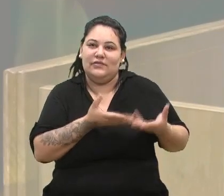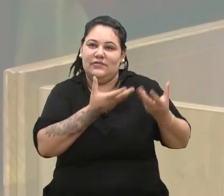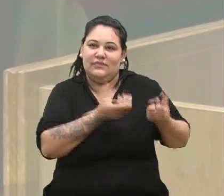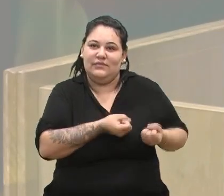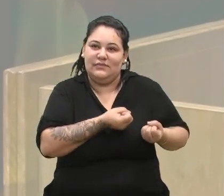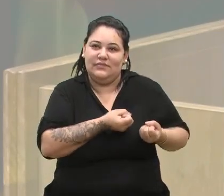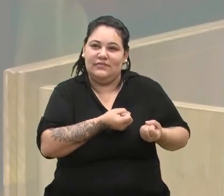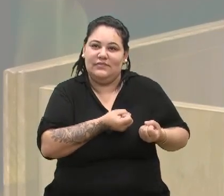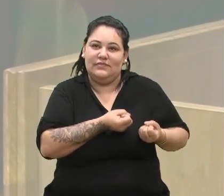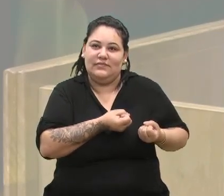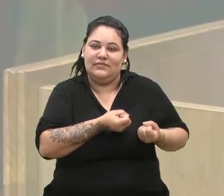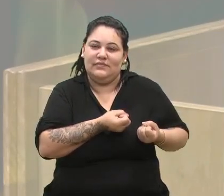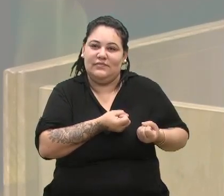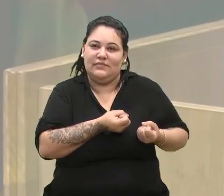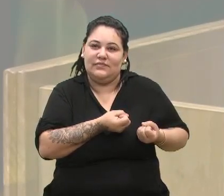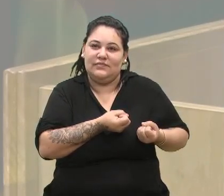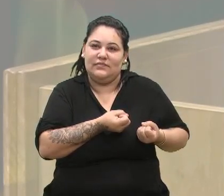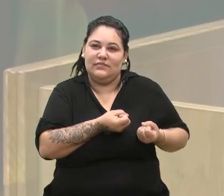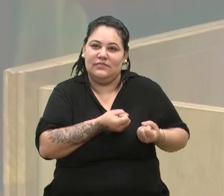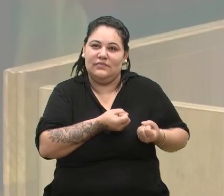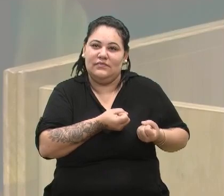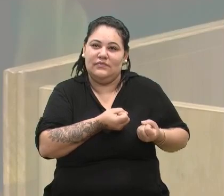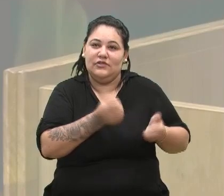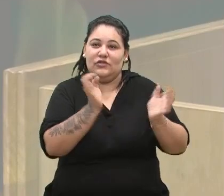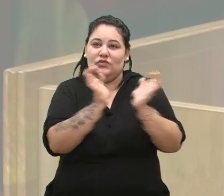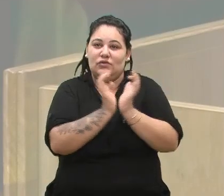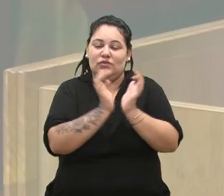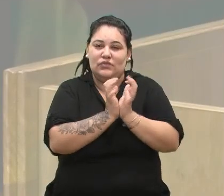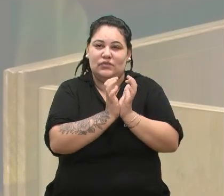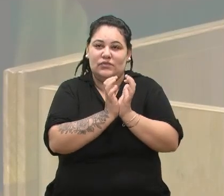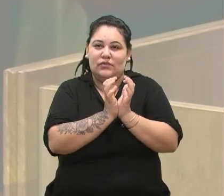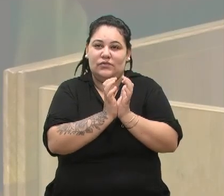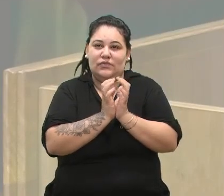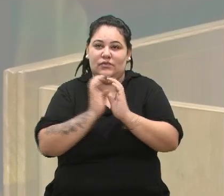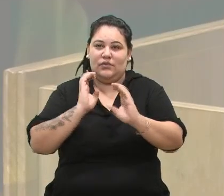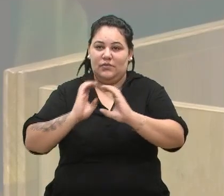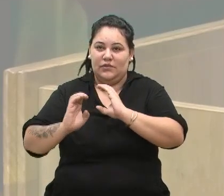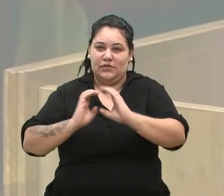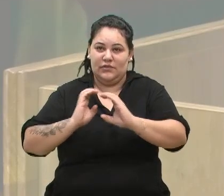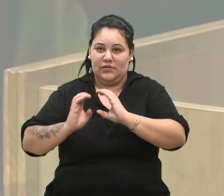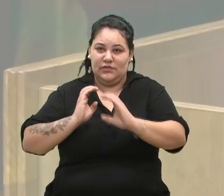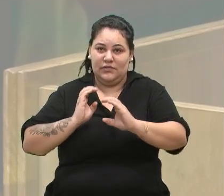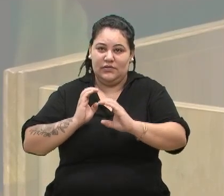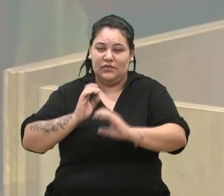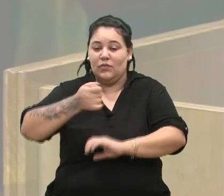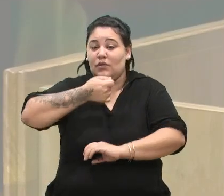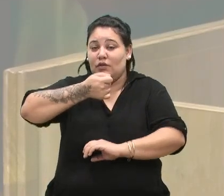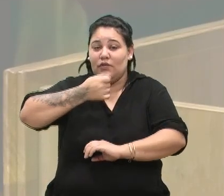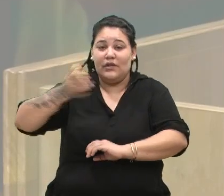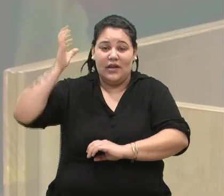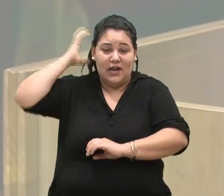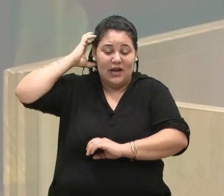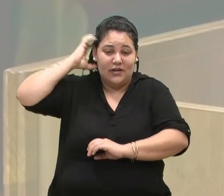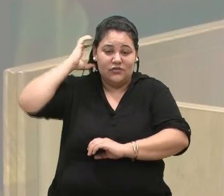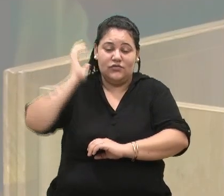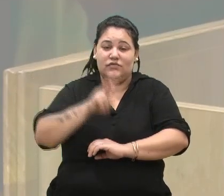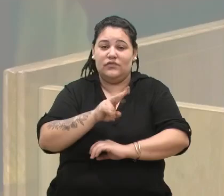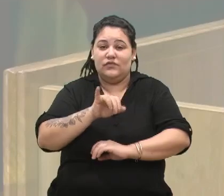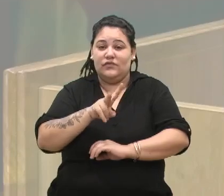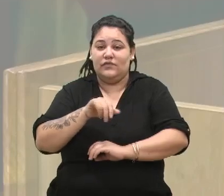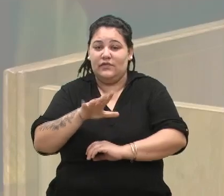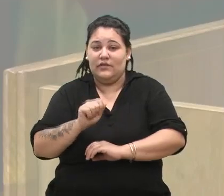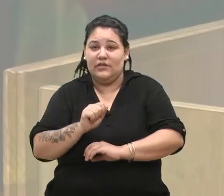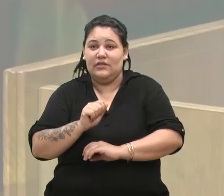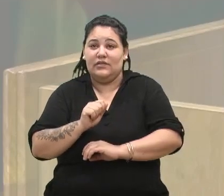Vereadores, veio para o grupo de comunicação dos microfones da Rádio Viva, né, está aqui conosco na Câmara.